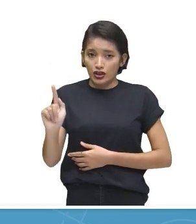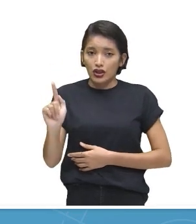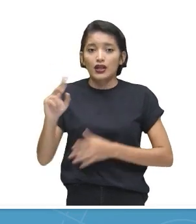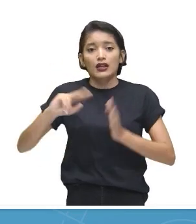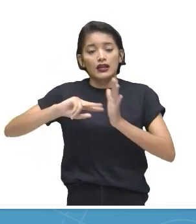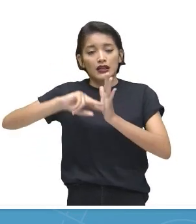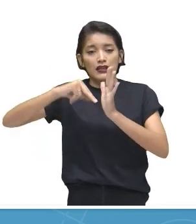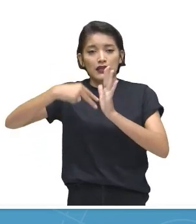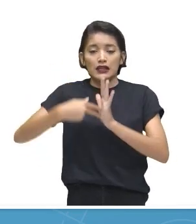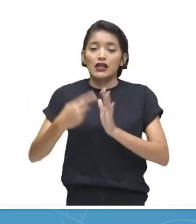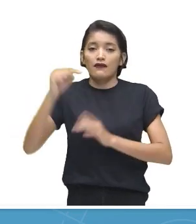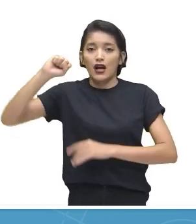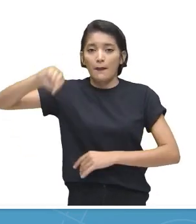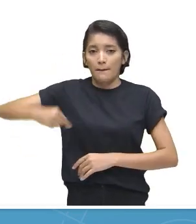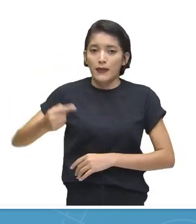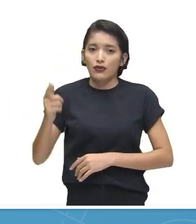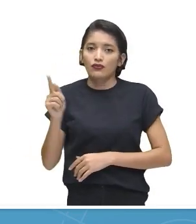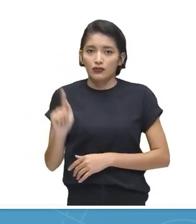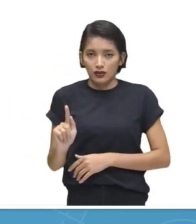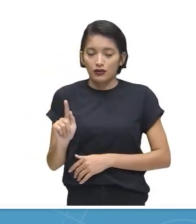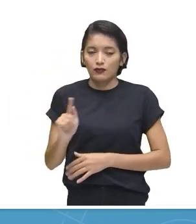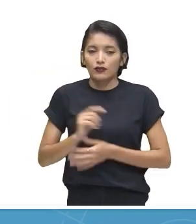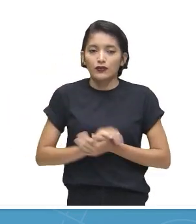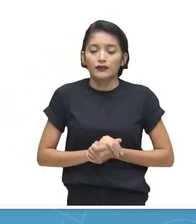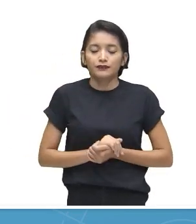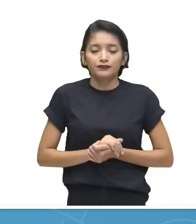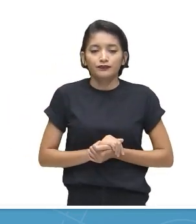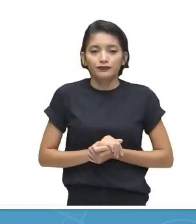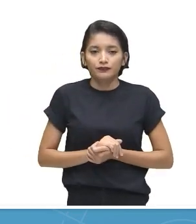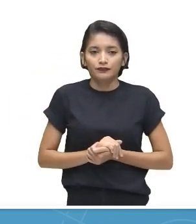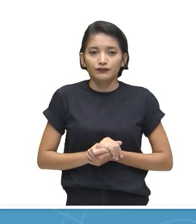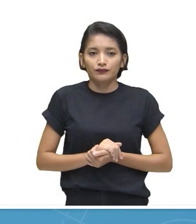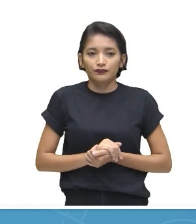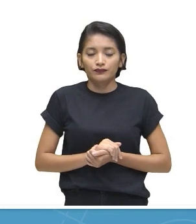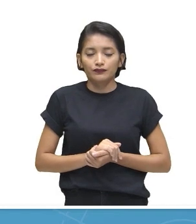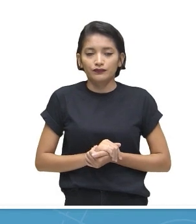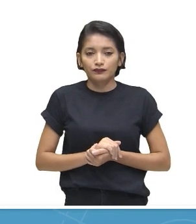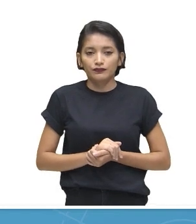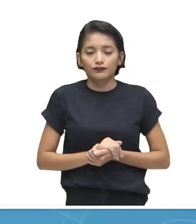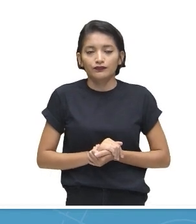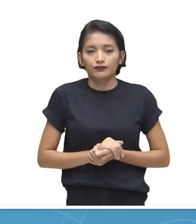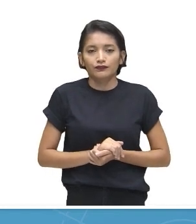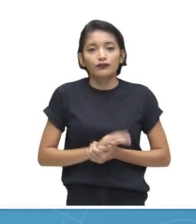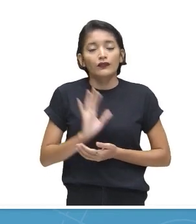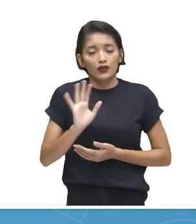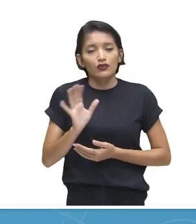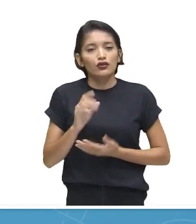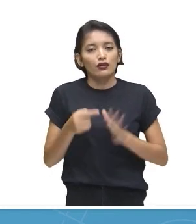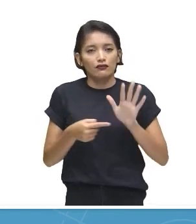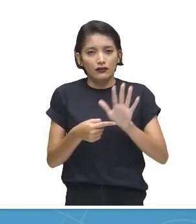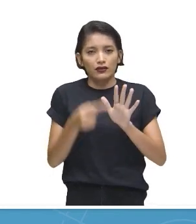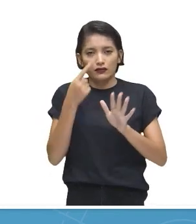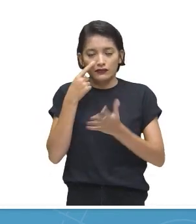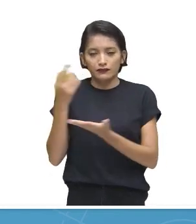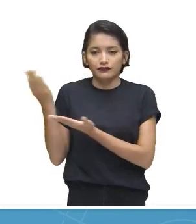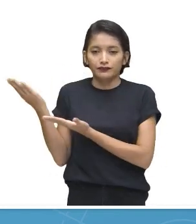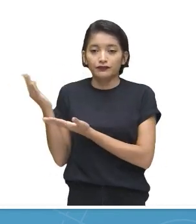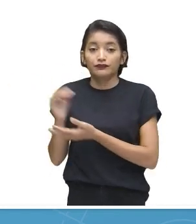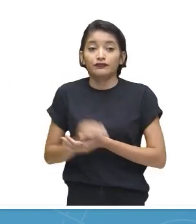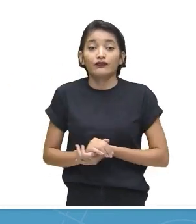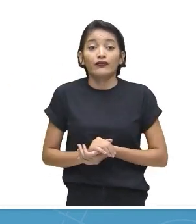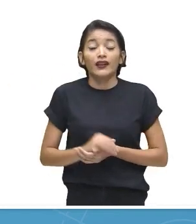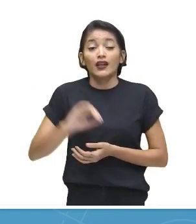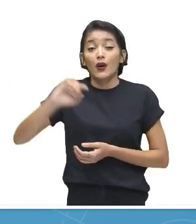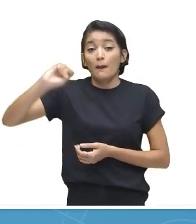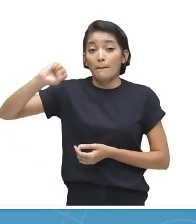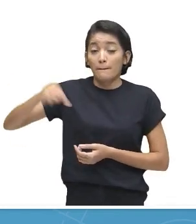coloca o Gzinho, que representa gramas, equivalem a 1 quilo, né, como a gente está vendo aqui. E 1000 quilos